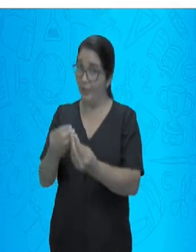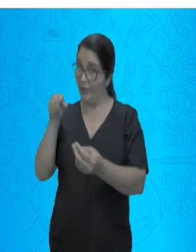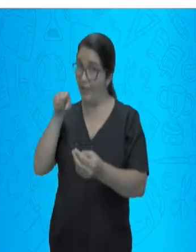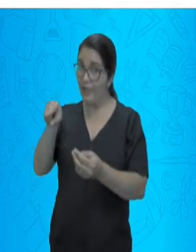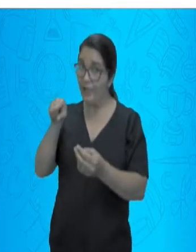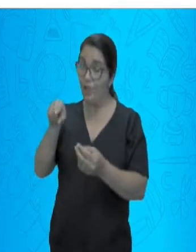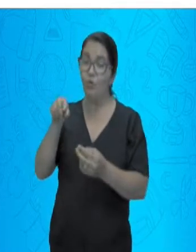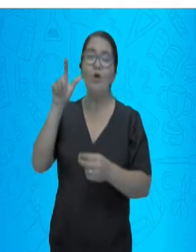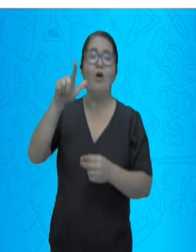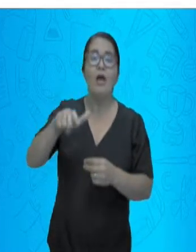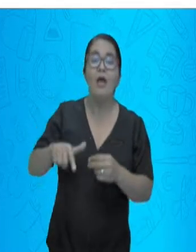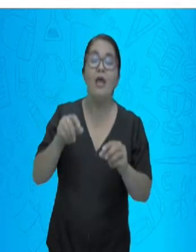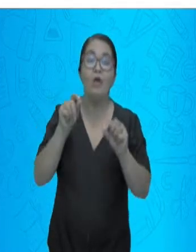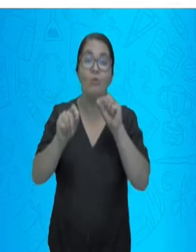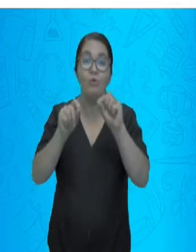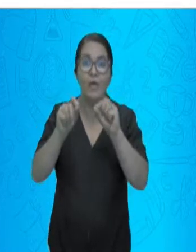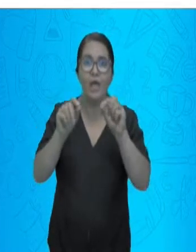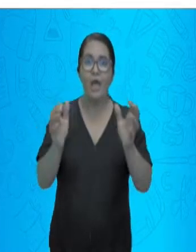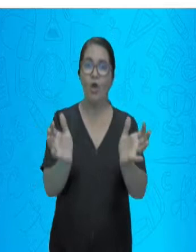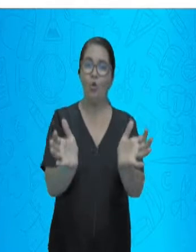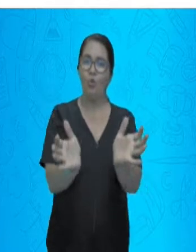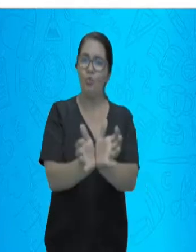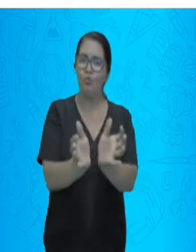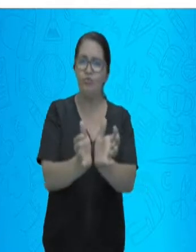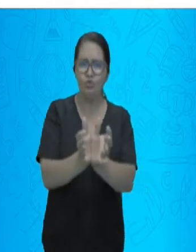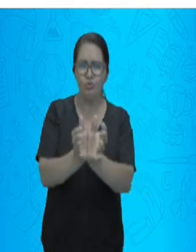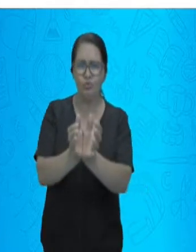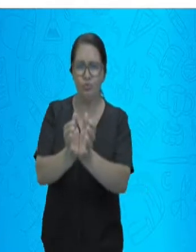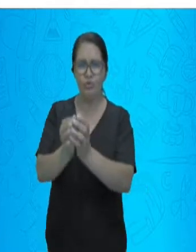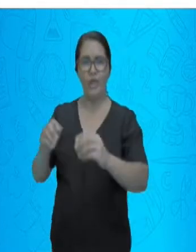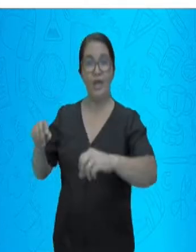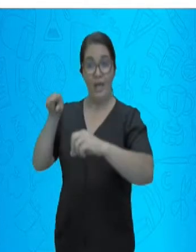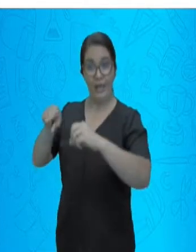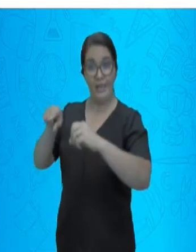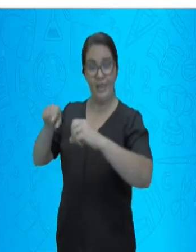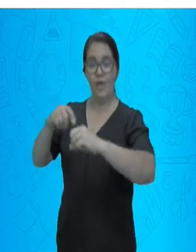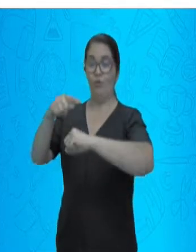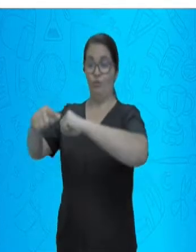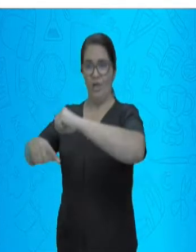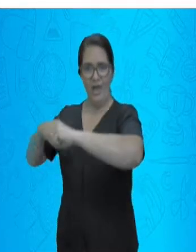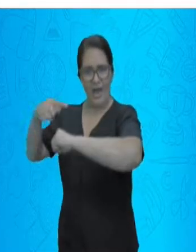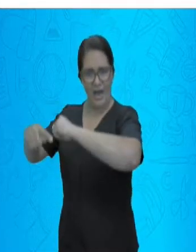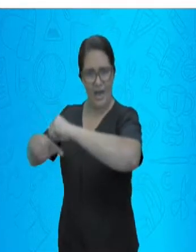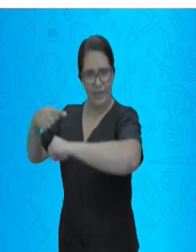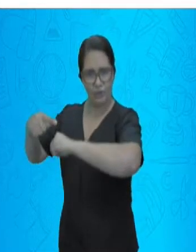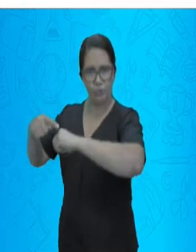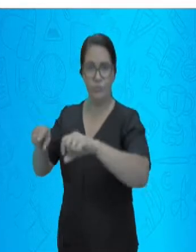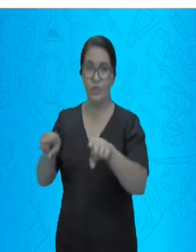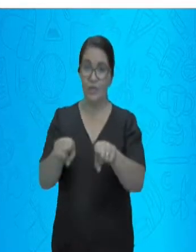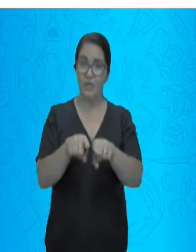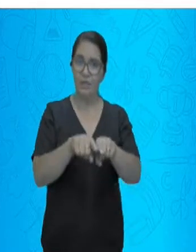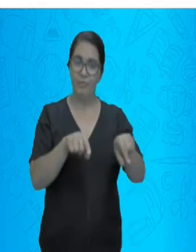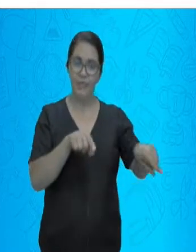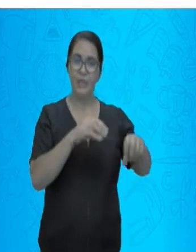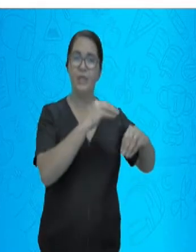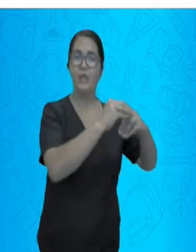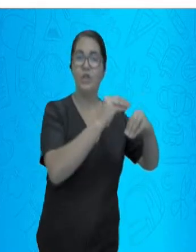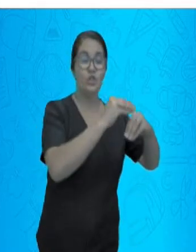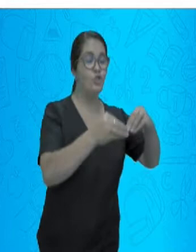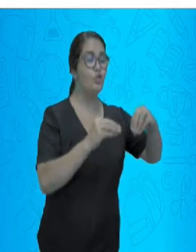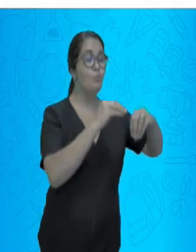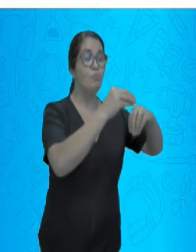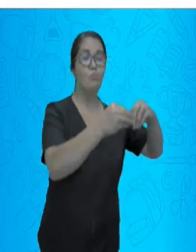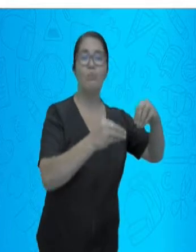átomos, moléculas ou compostos iônicos iguais entre si, ou